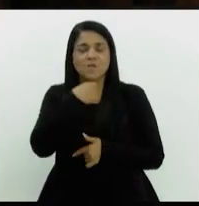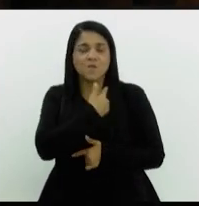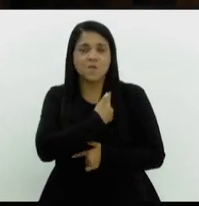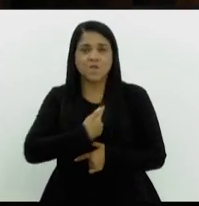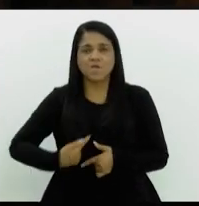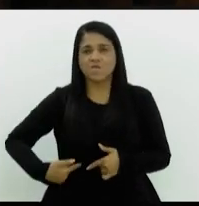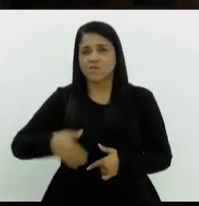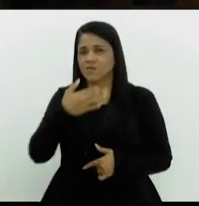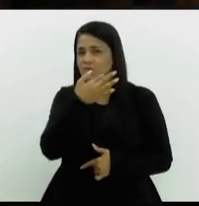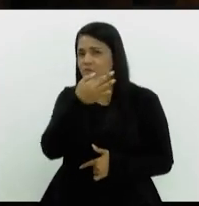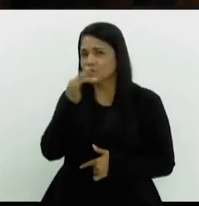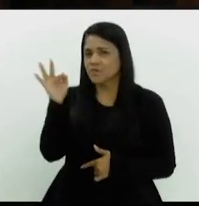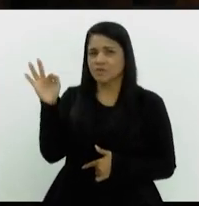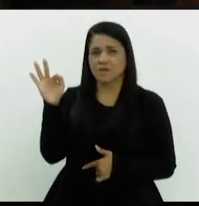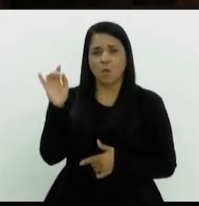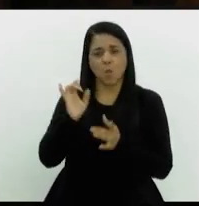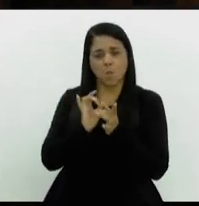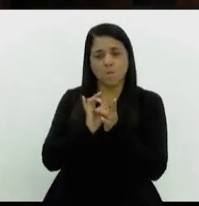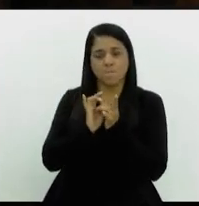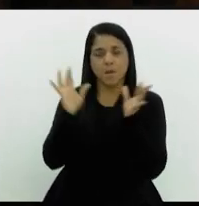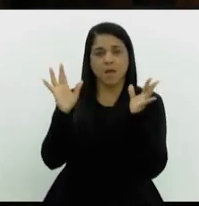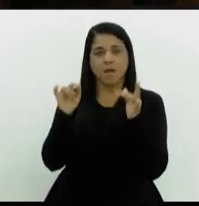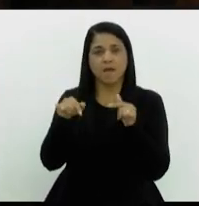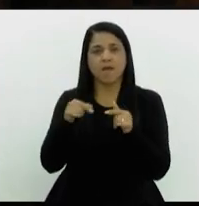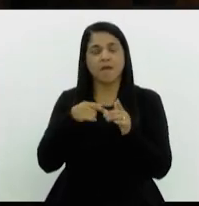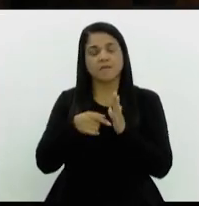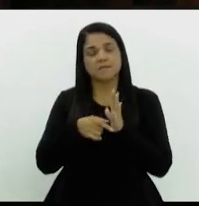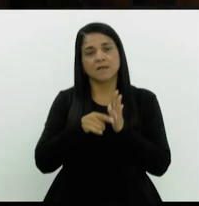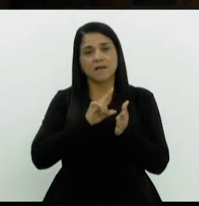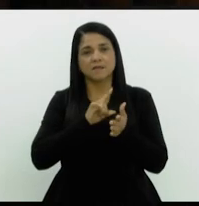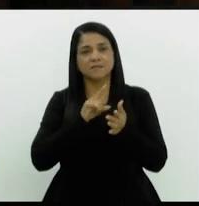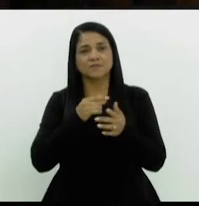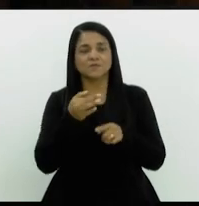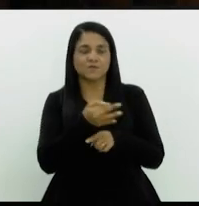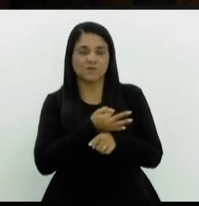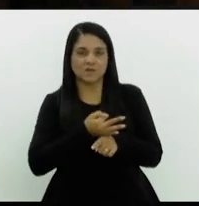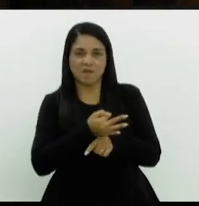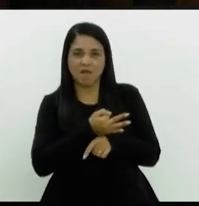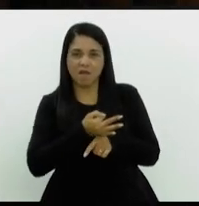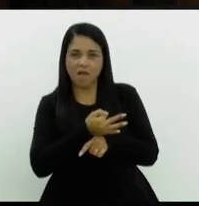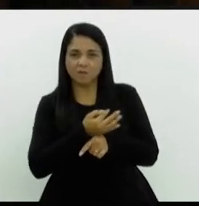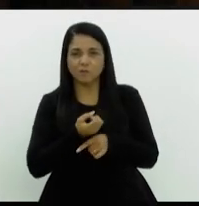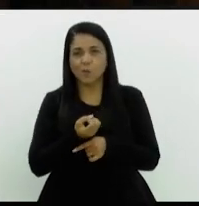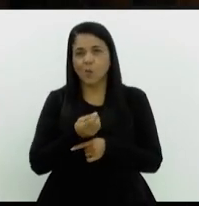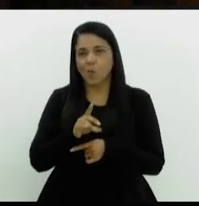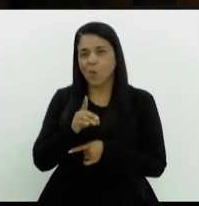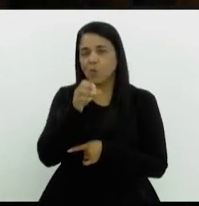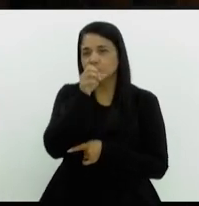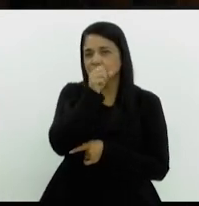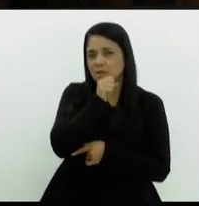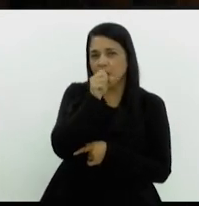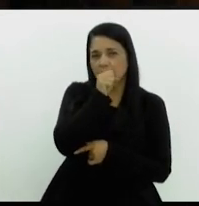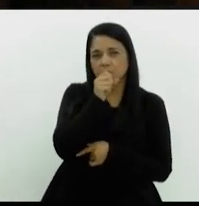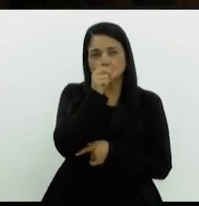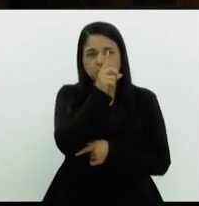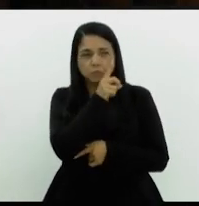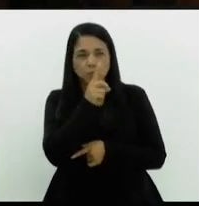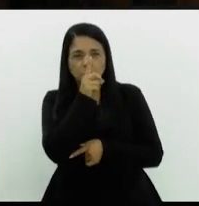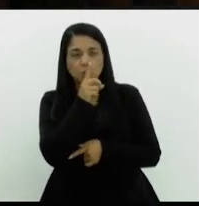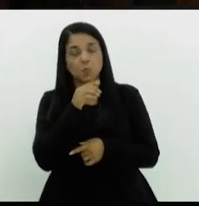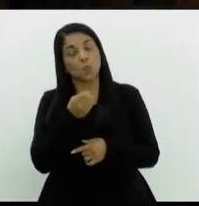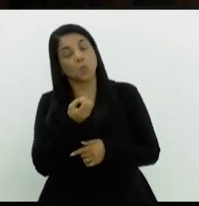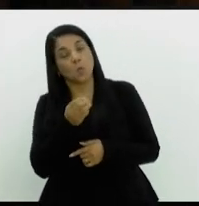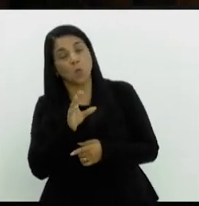federal, sempre às vésperas de um feriado, sempre às vésperas de um final de semana, do final do